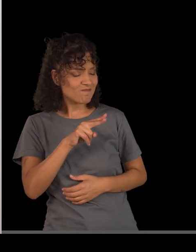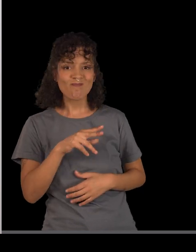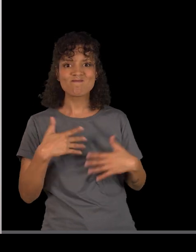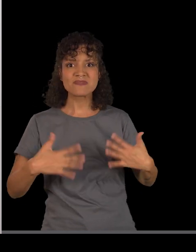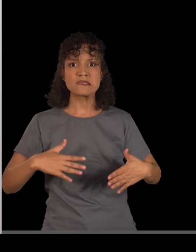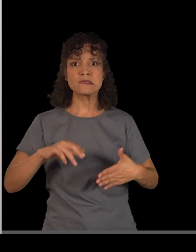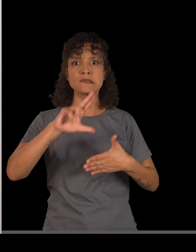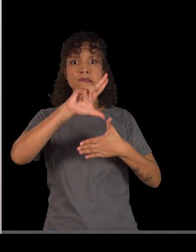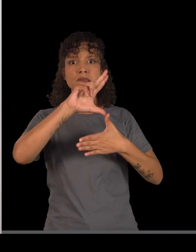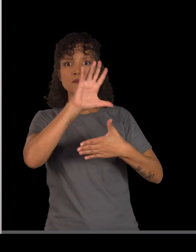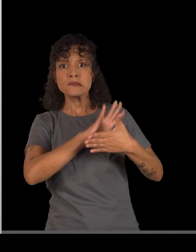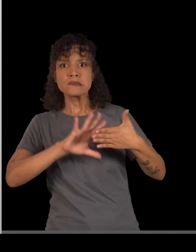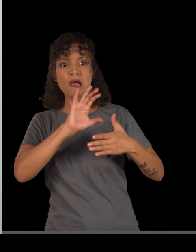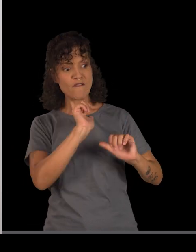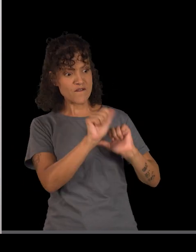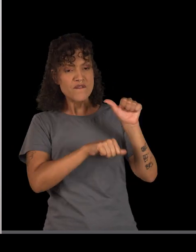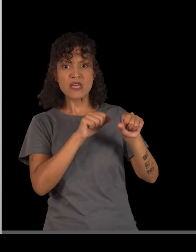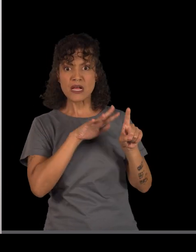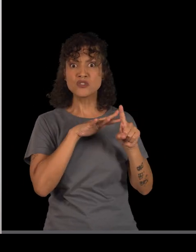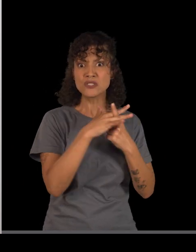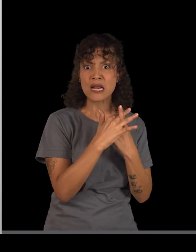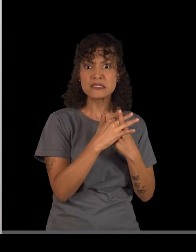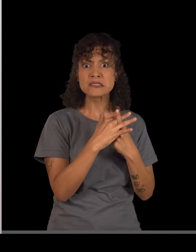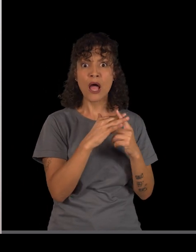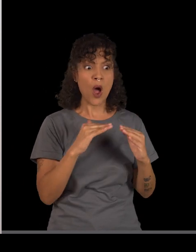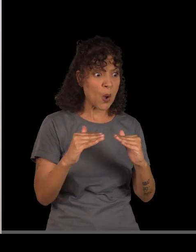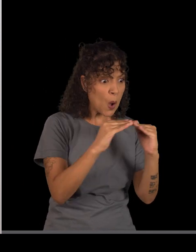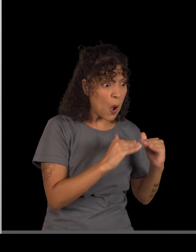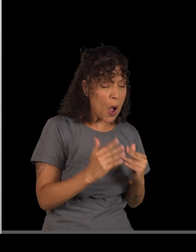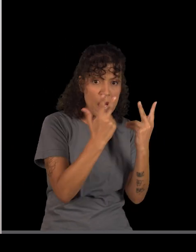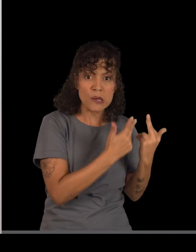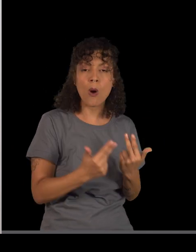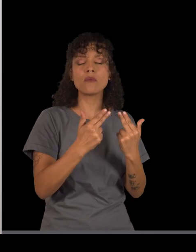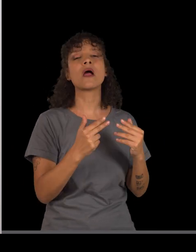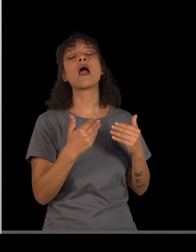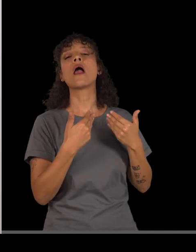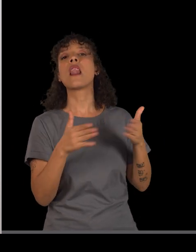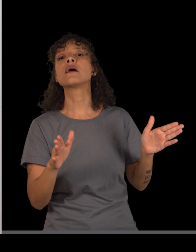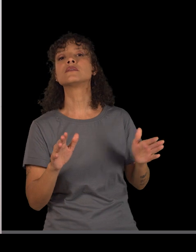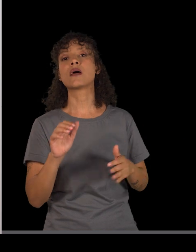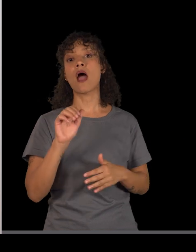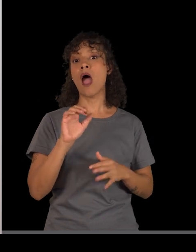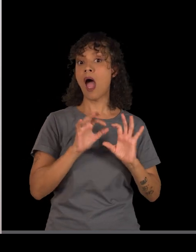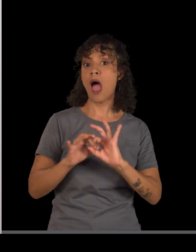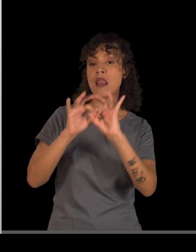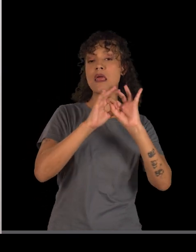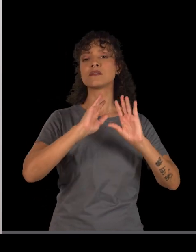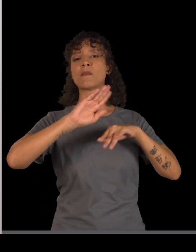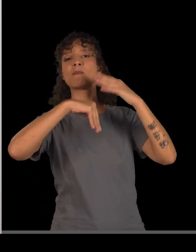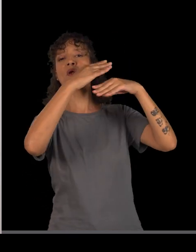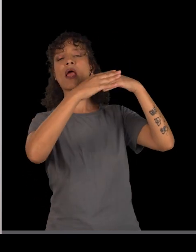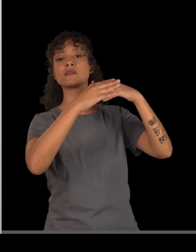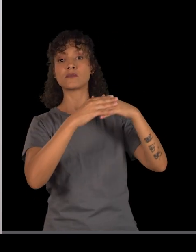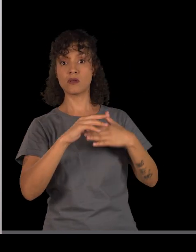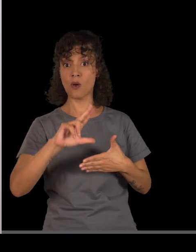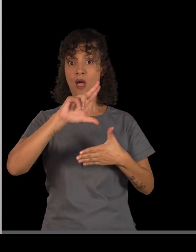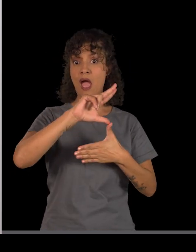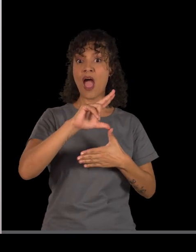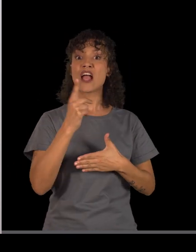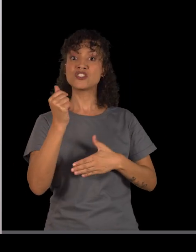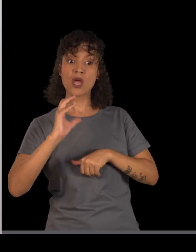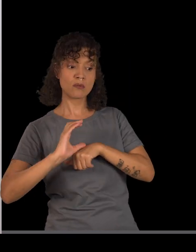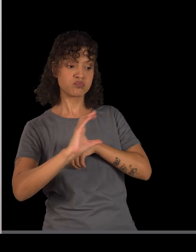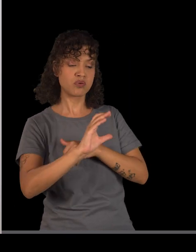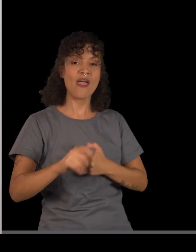da América Latina se tornasse socialista naquela época, lança a Aliança para o Progresso e então investe dinheiro na